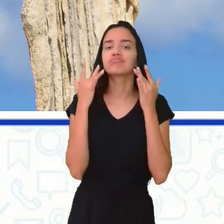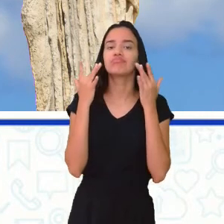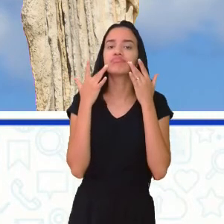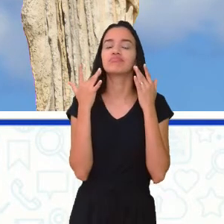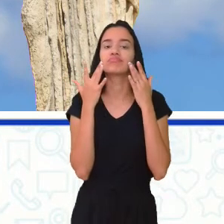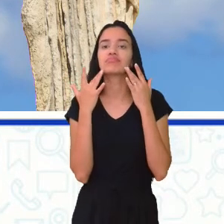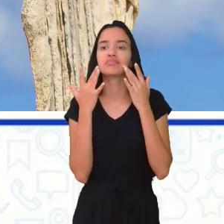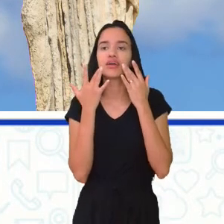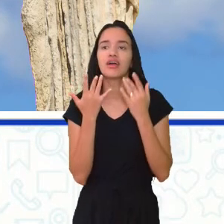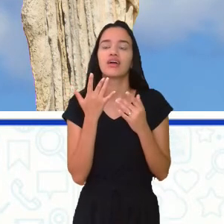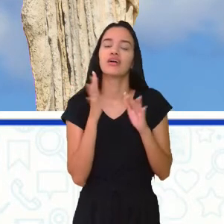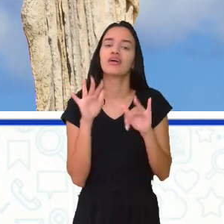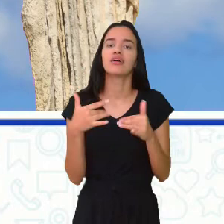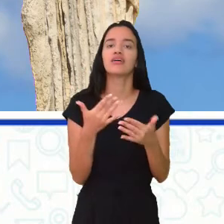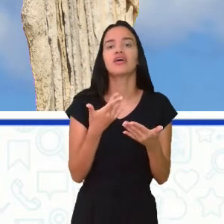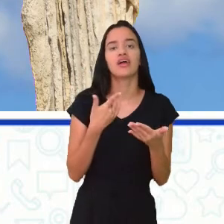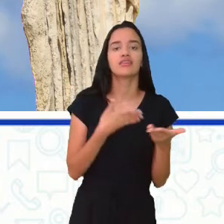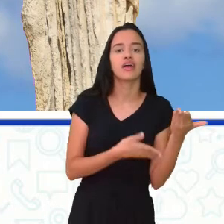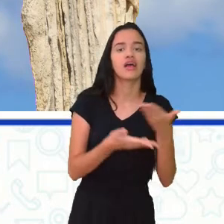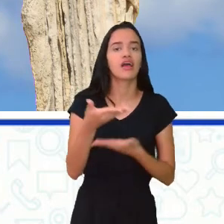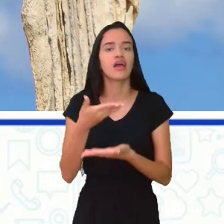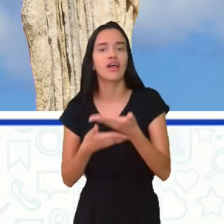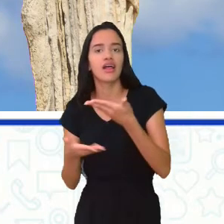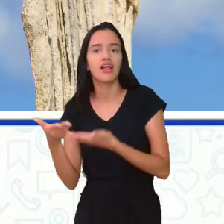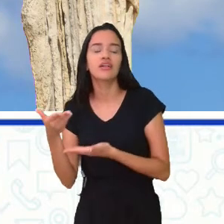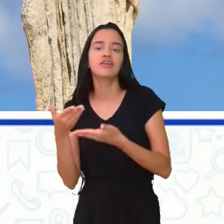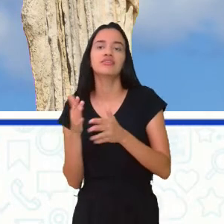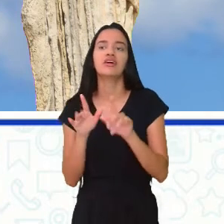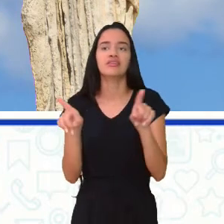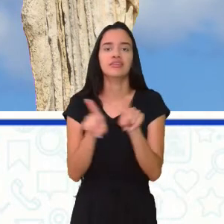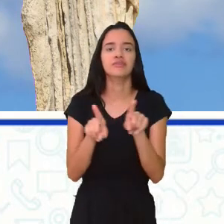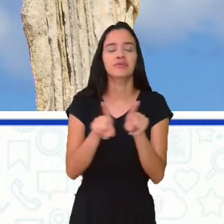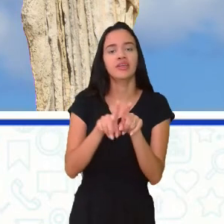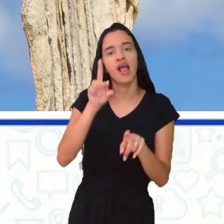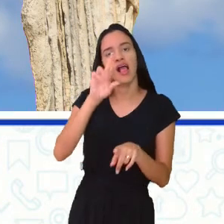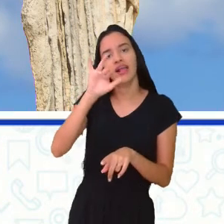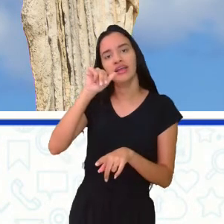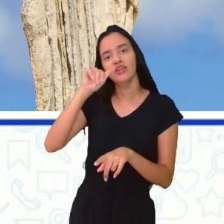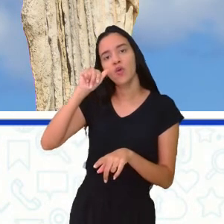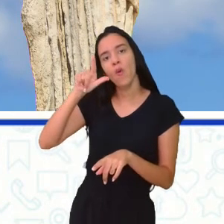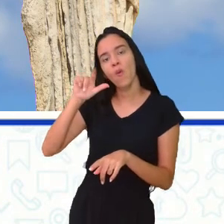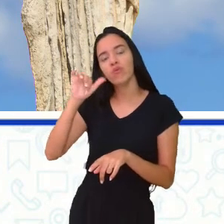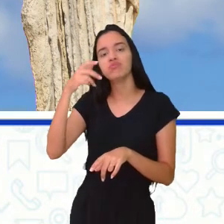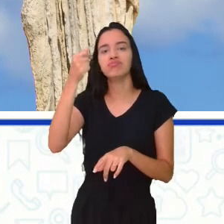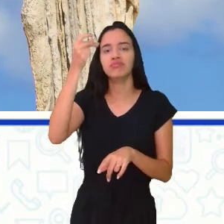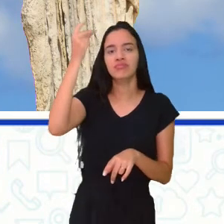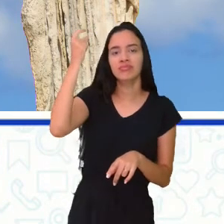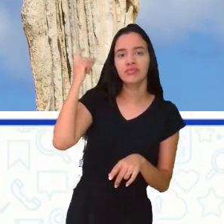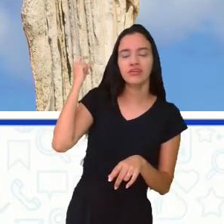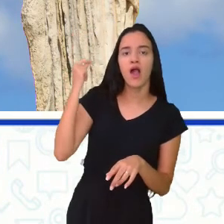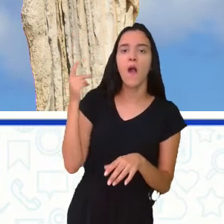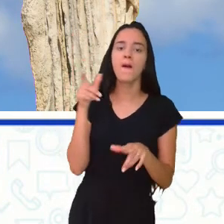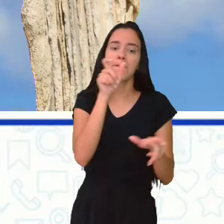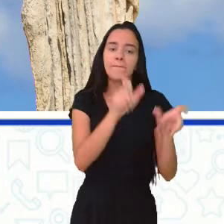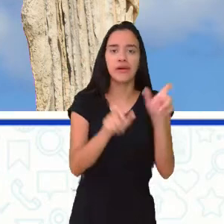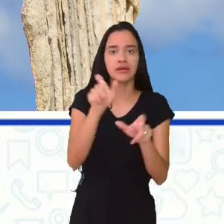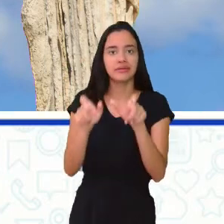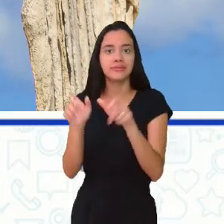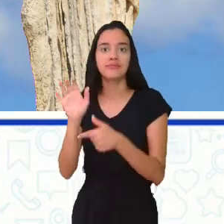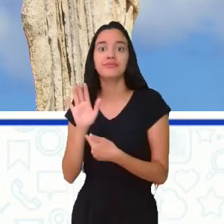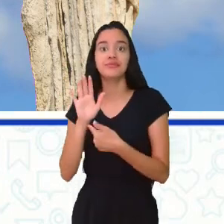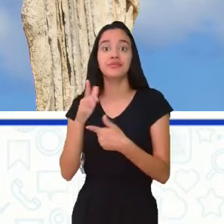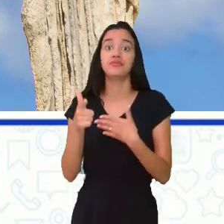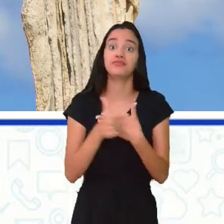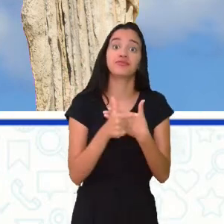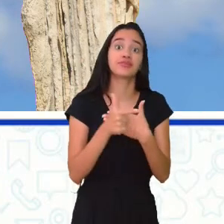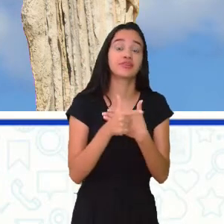bastante remota e está relacionada a rituais antigos, em que os participantes representavam diferentes papéis